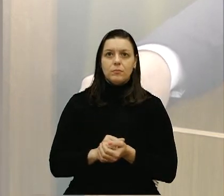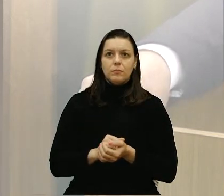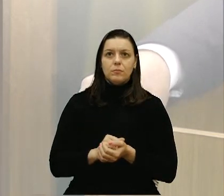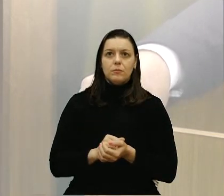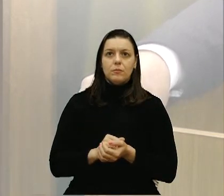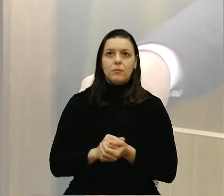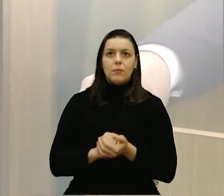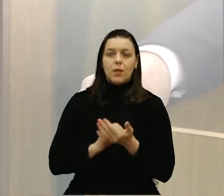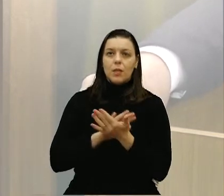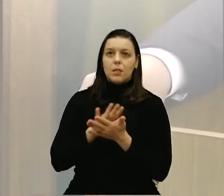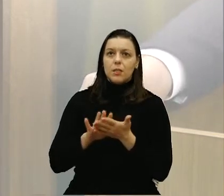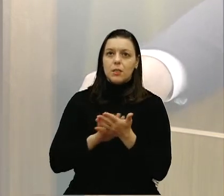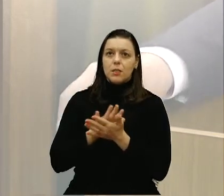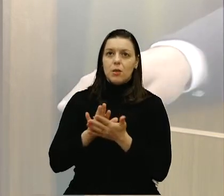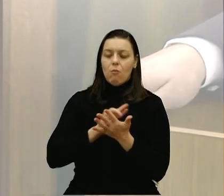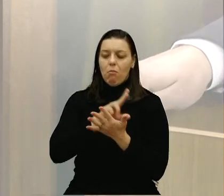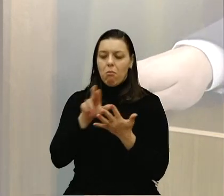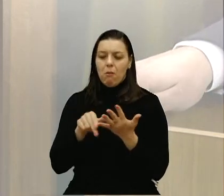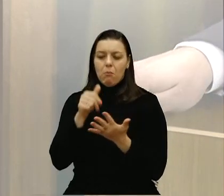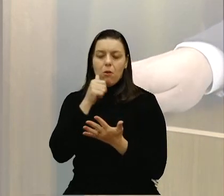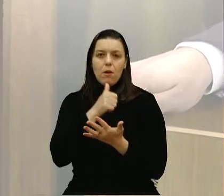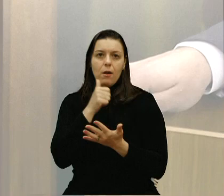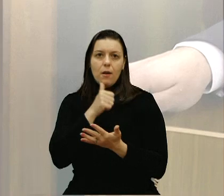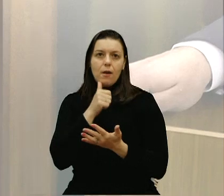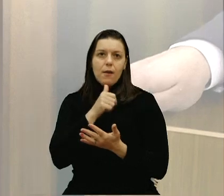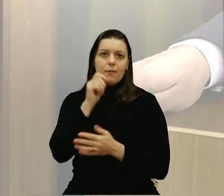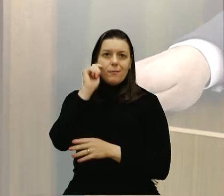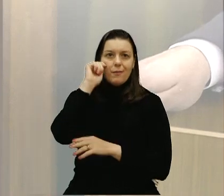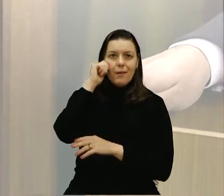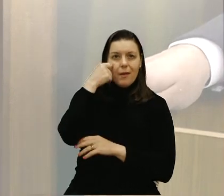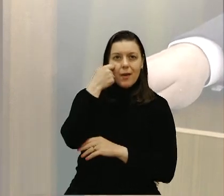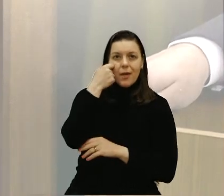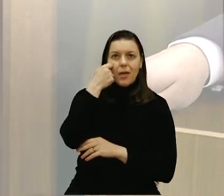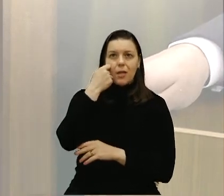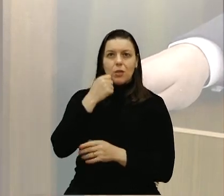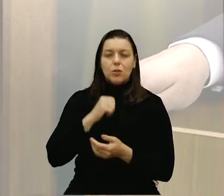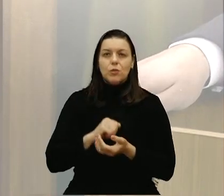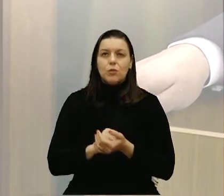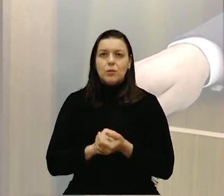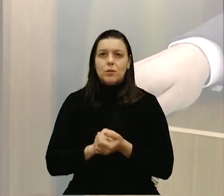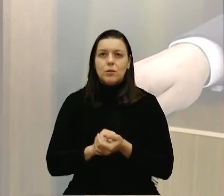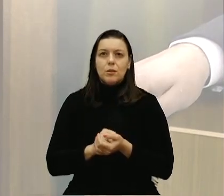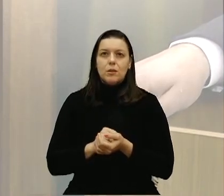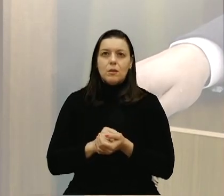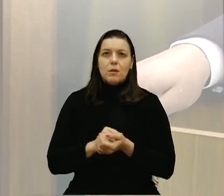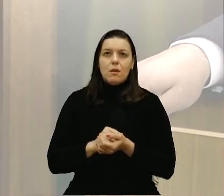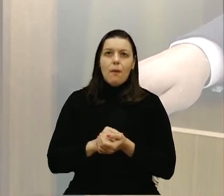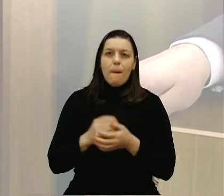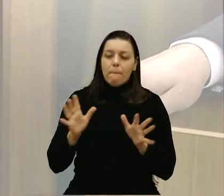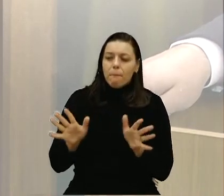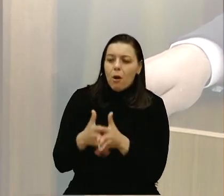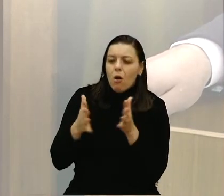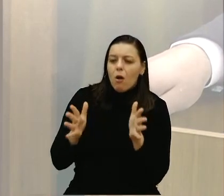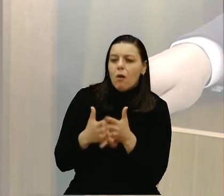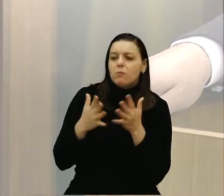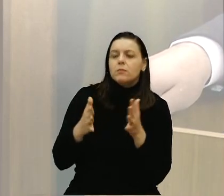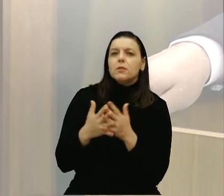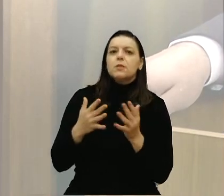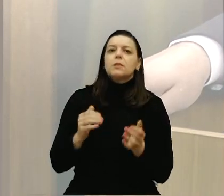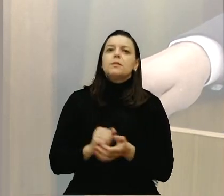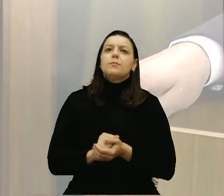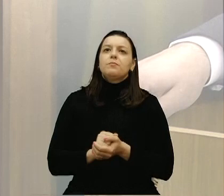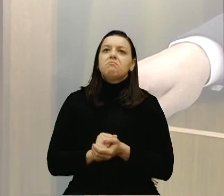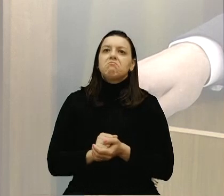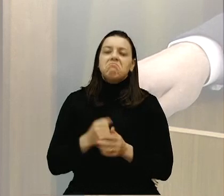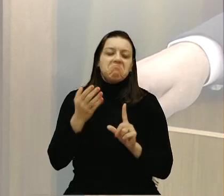absolutamente nenhum pré-requisito. Mulheres, negros, brancos, gente pobre, a população